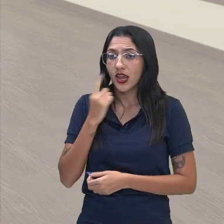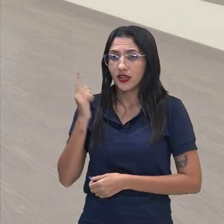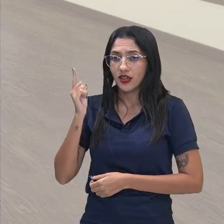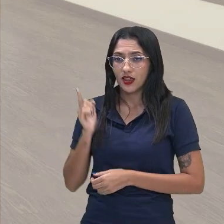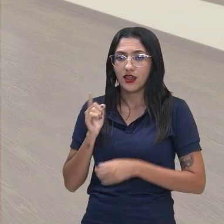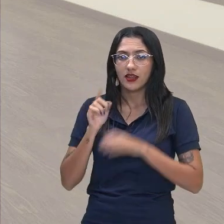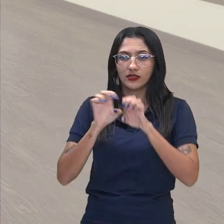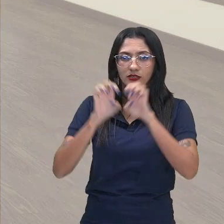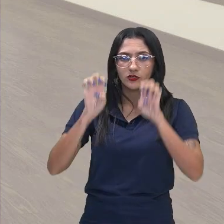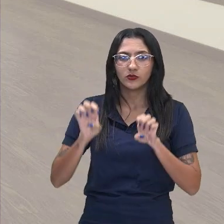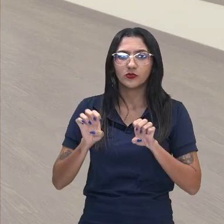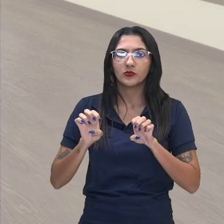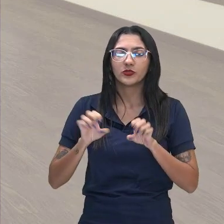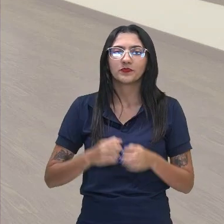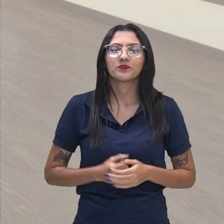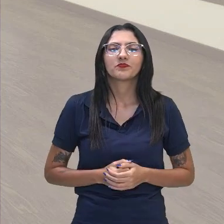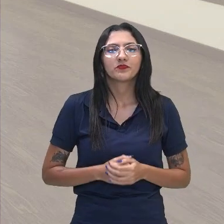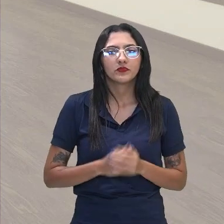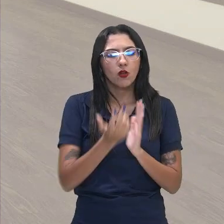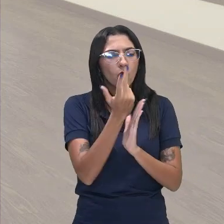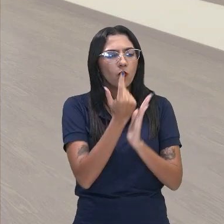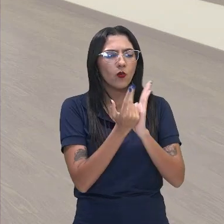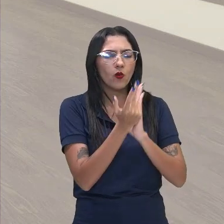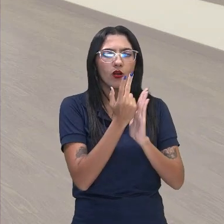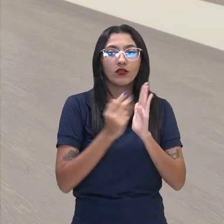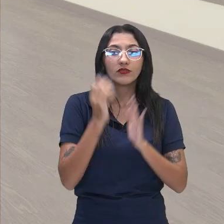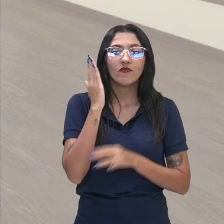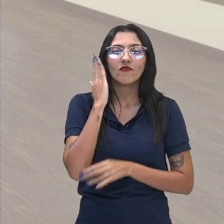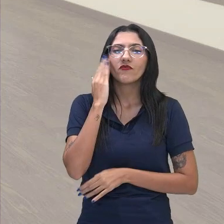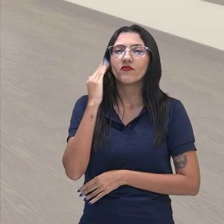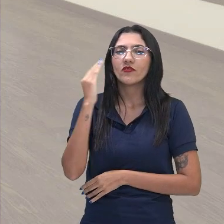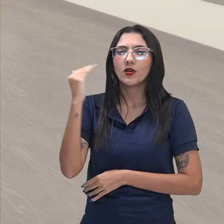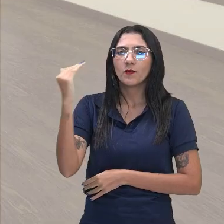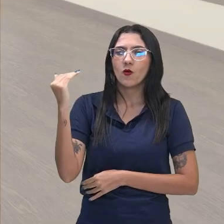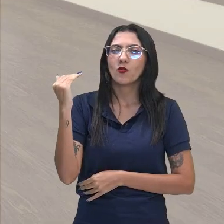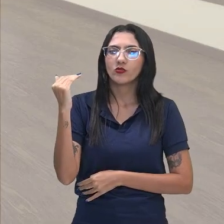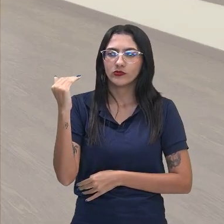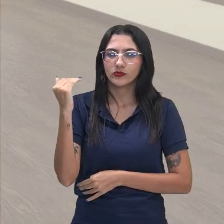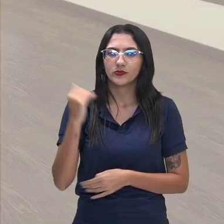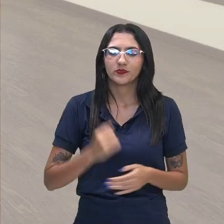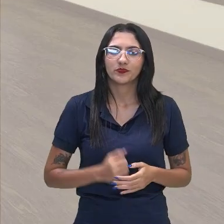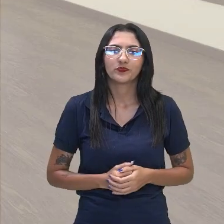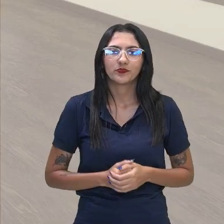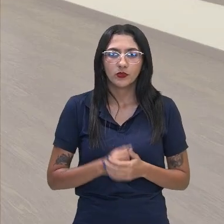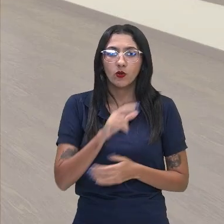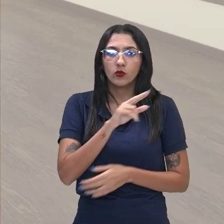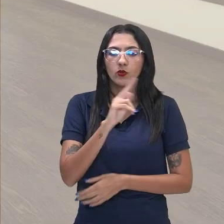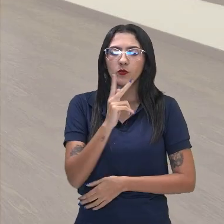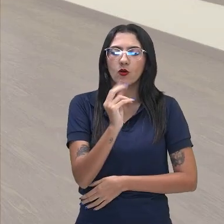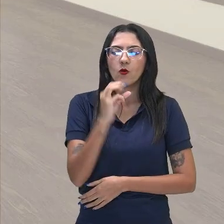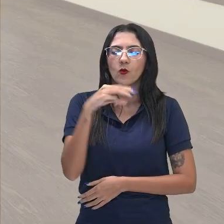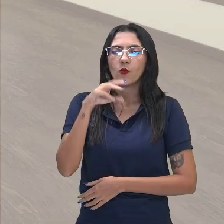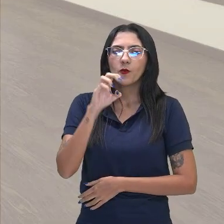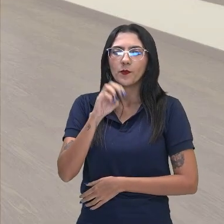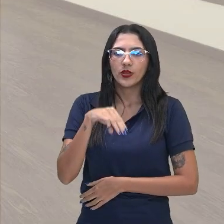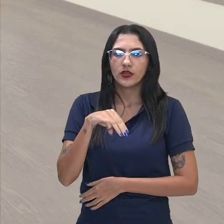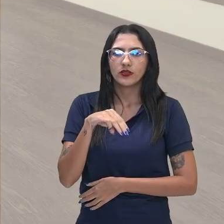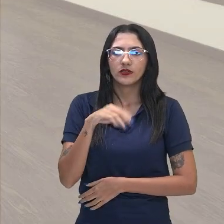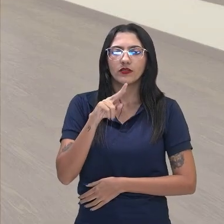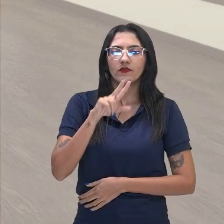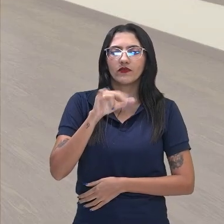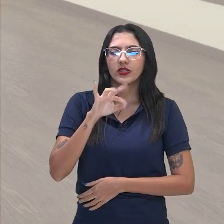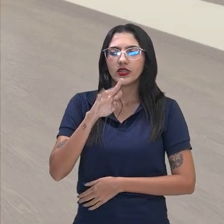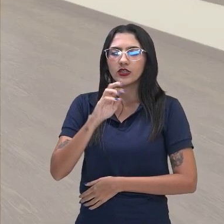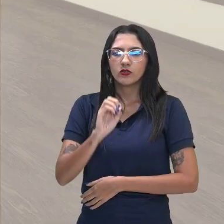Com um quadro de Leonardo da Vinci, chamado Homem Vitruviano, que na verdade não era uma